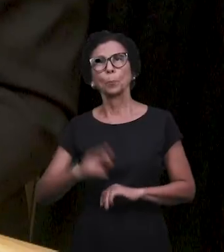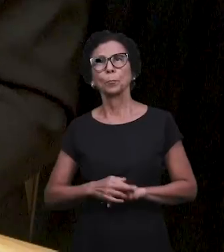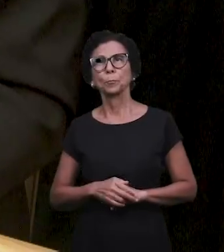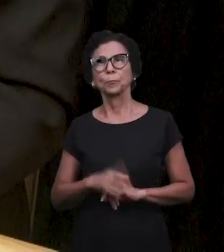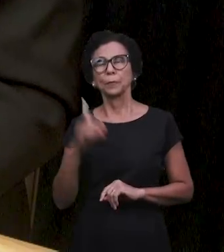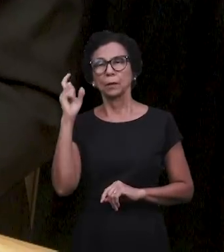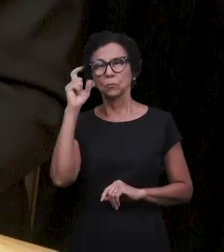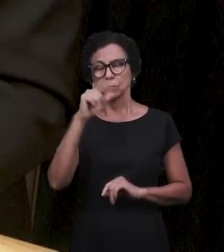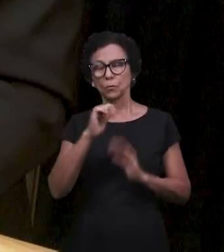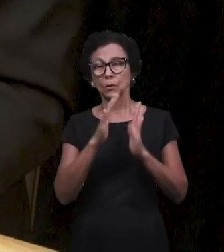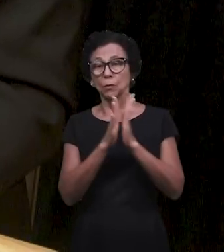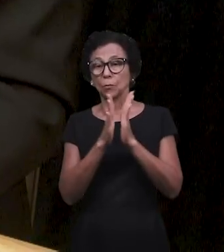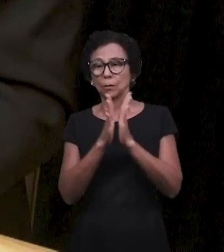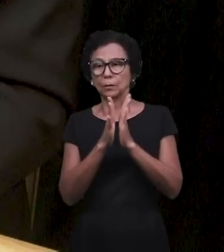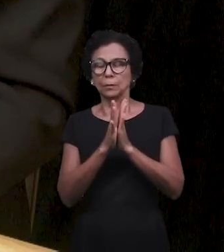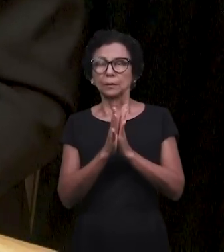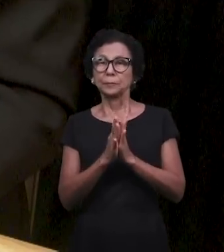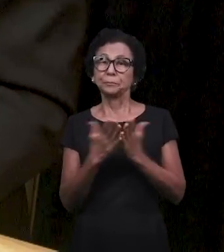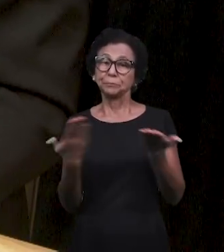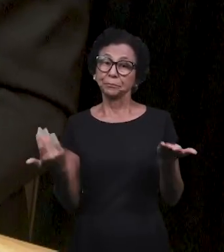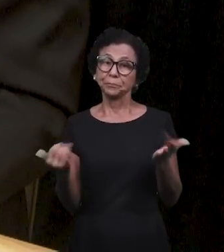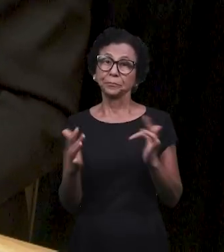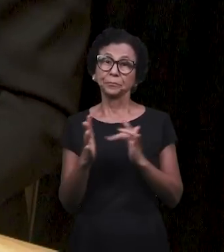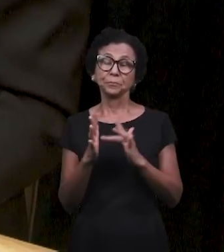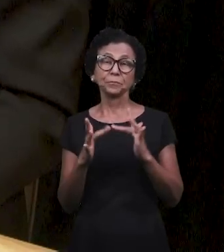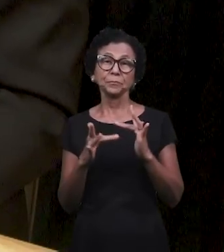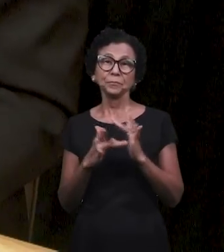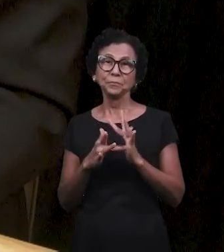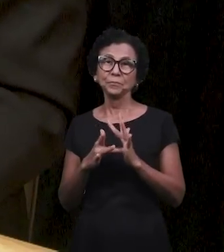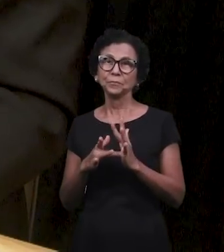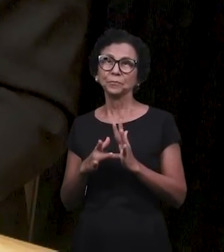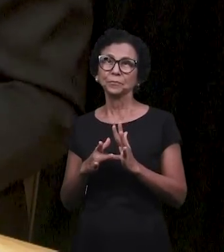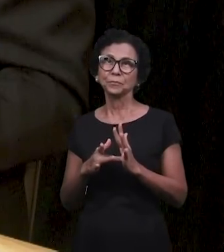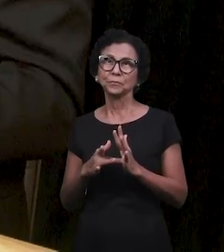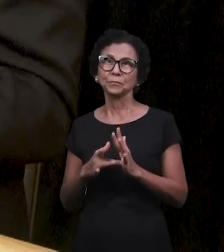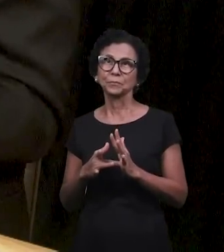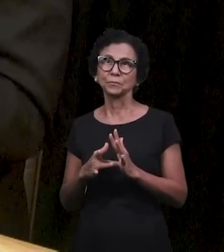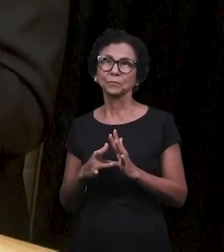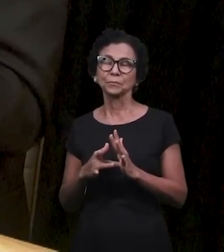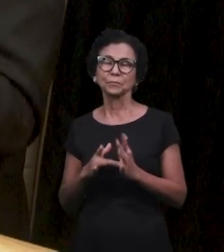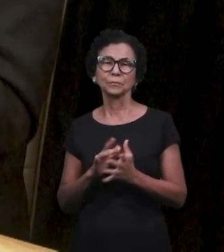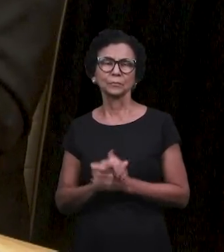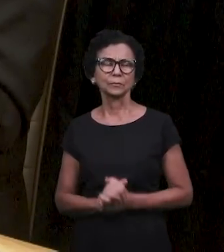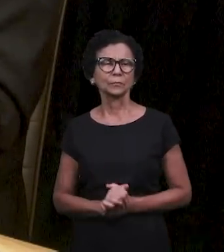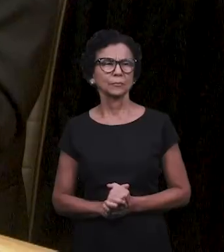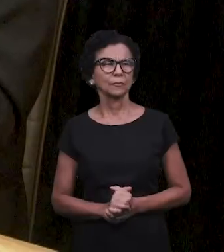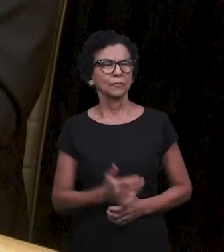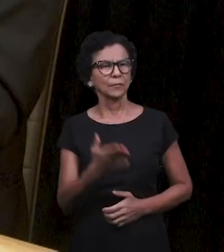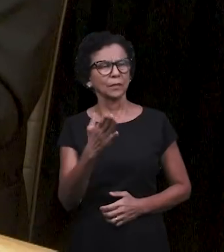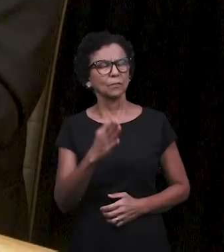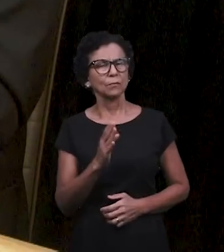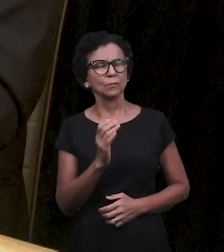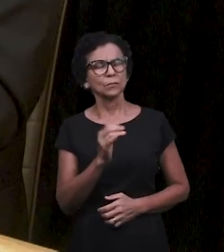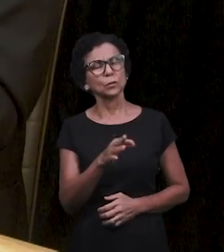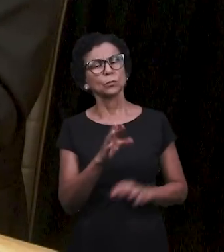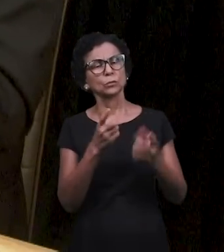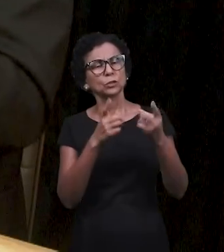Tanto que Jesus fala com os discípulos lá, nem uma hora podeis velar comigo, vocês não estão entendendo o momento.